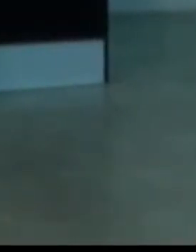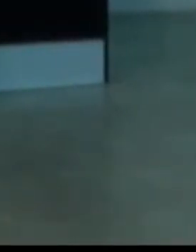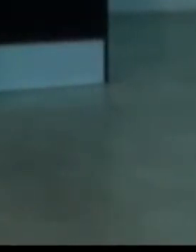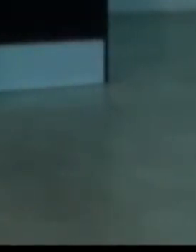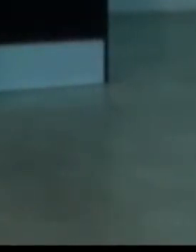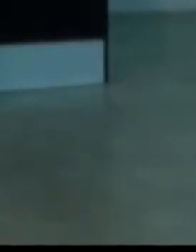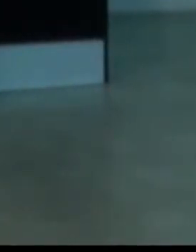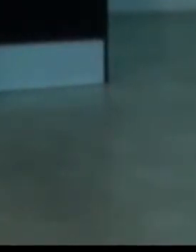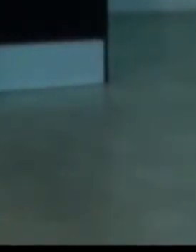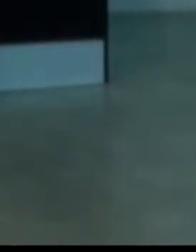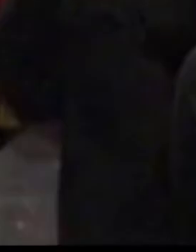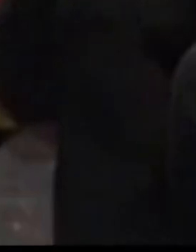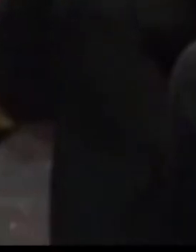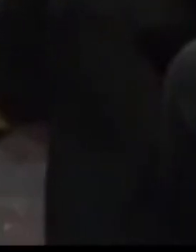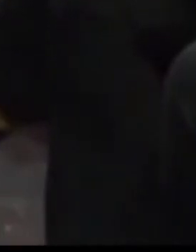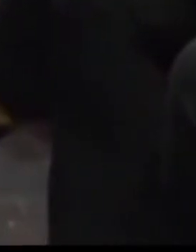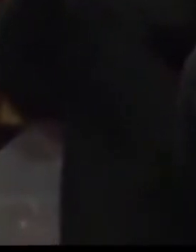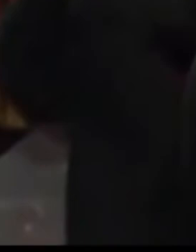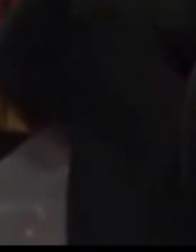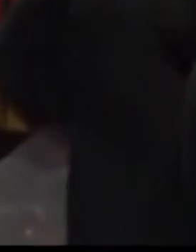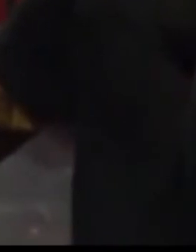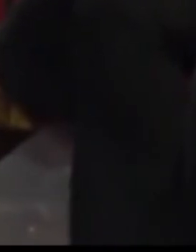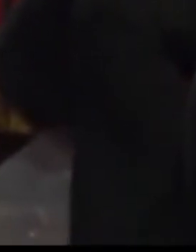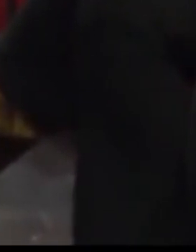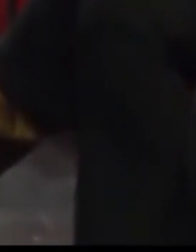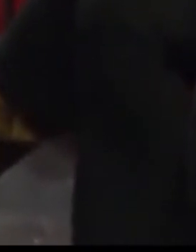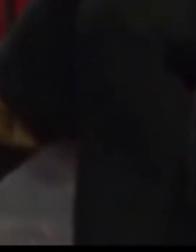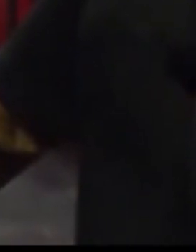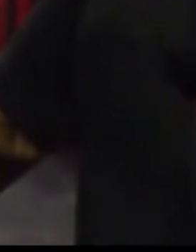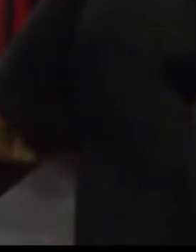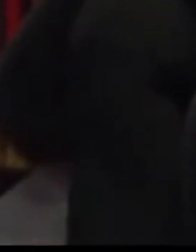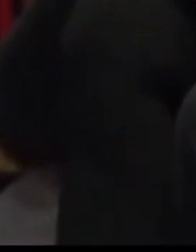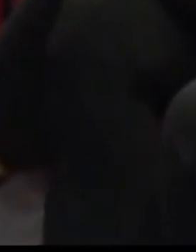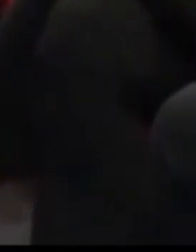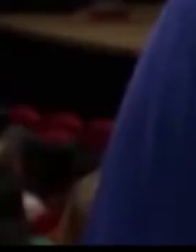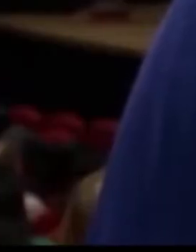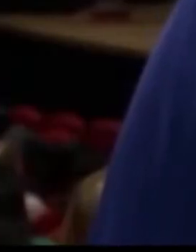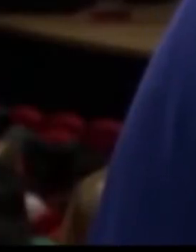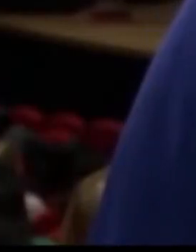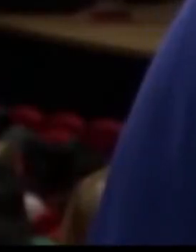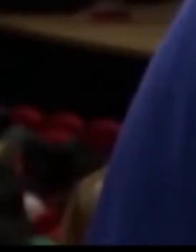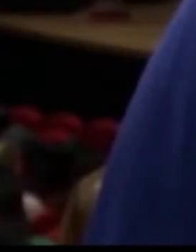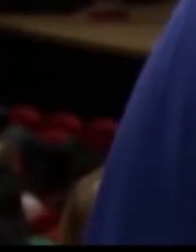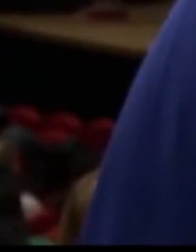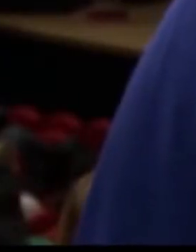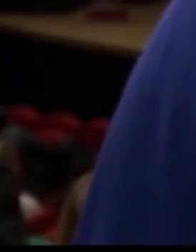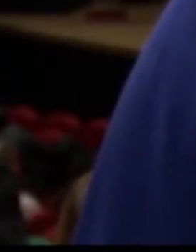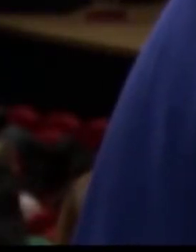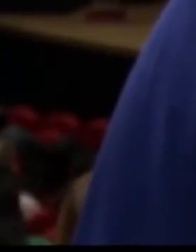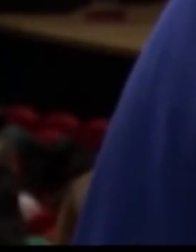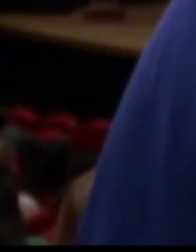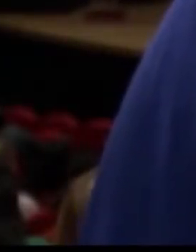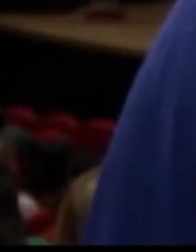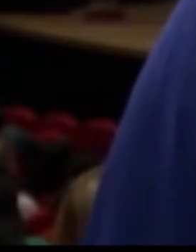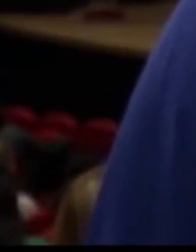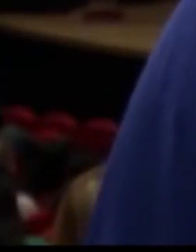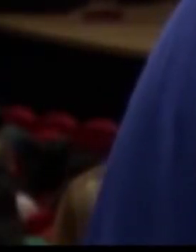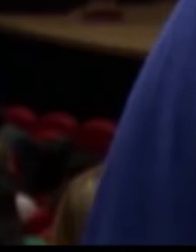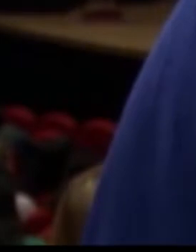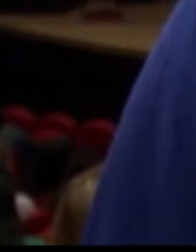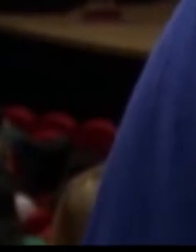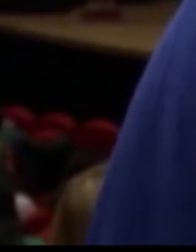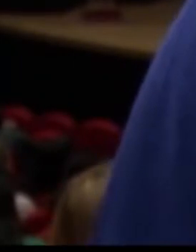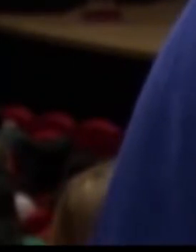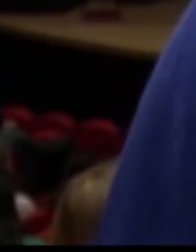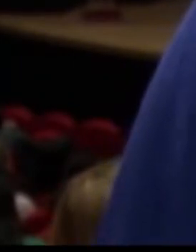também vai tomar as providências necessárias. A chefe do Poder Legislativo participou do evento e destacou a importância do trabalho conjunto dos órgãos